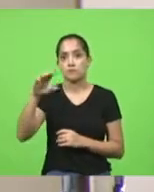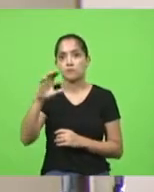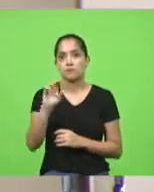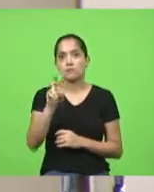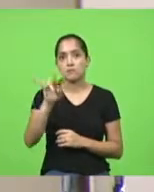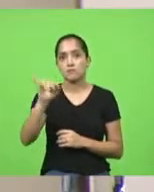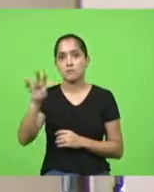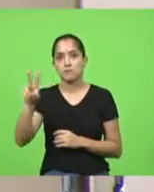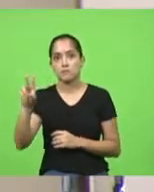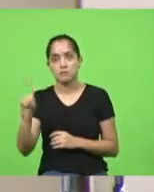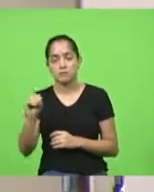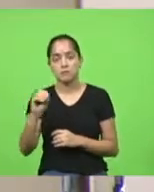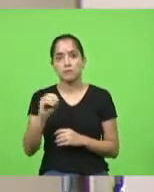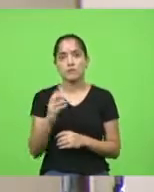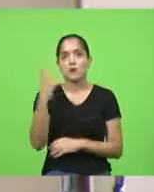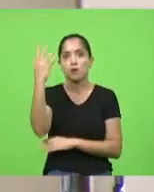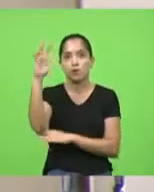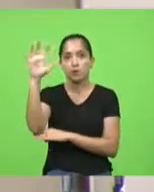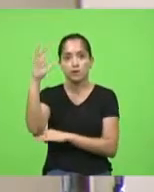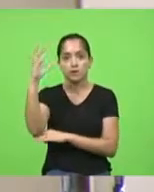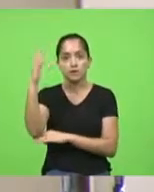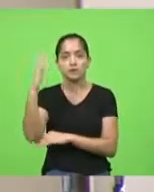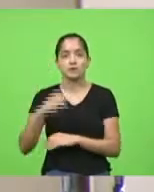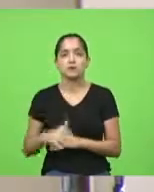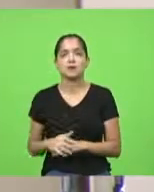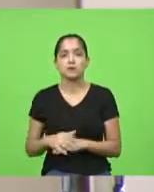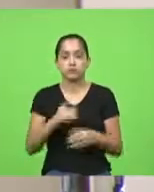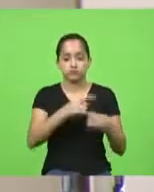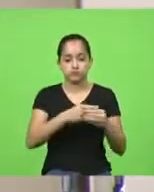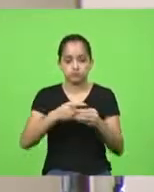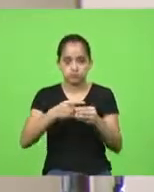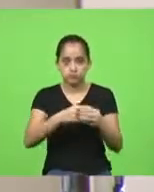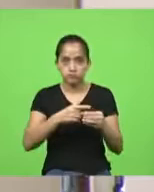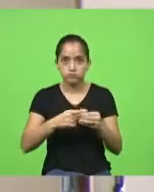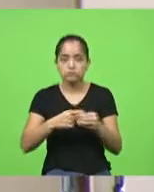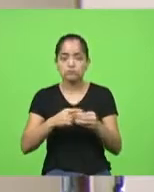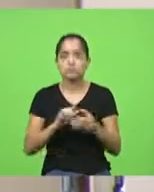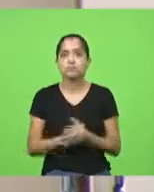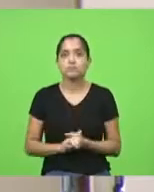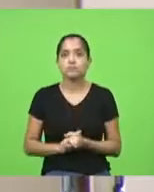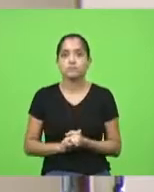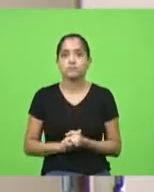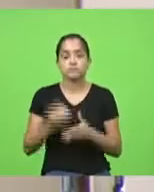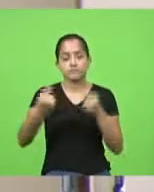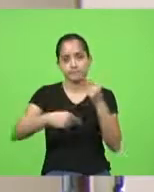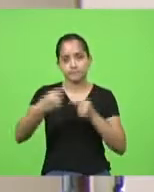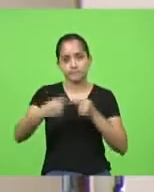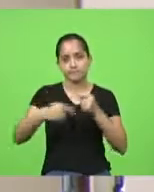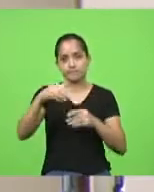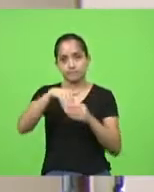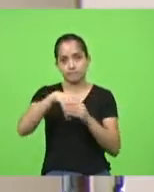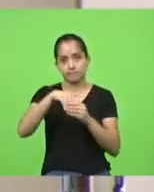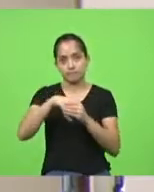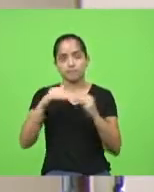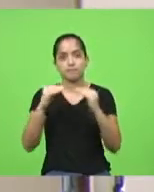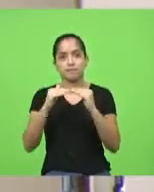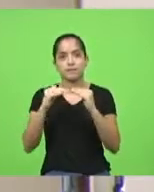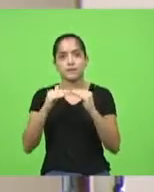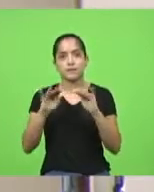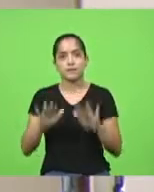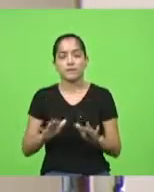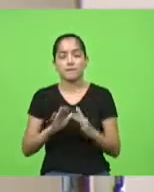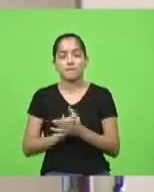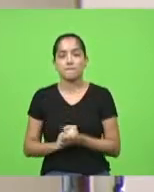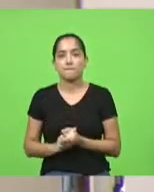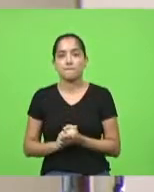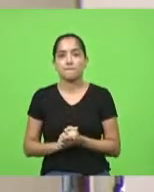telefonia móvel nos municípios de Pedra Grande e Urubici, em discussão. Não havendo quem queira discutir, em votação. Deputados que aprovam,